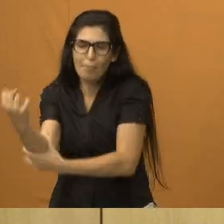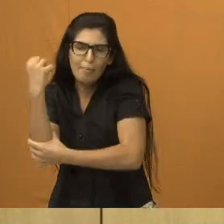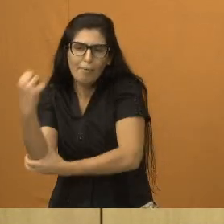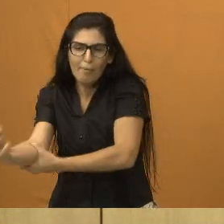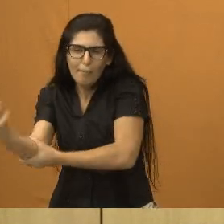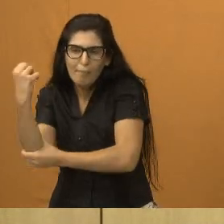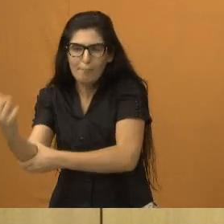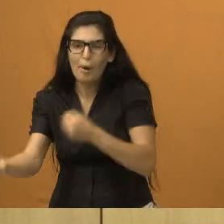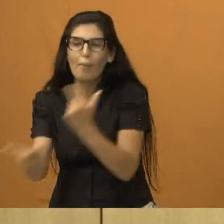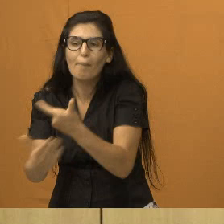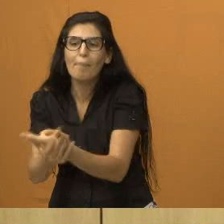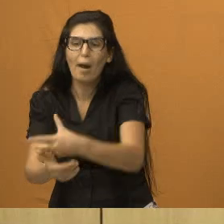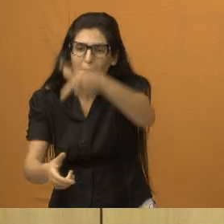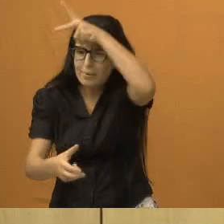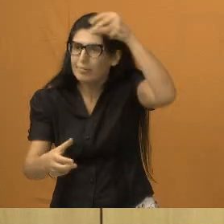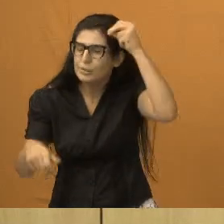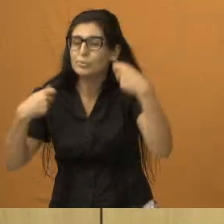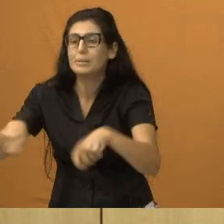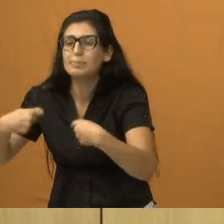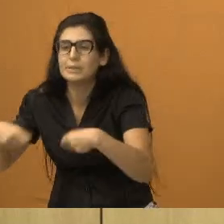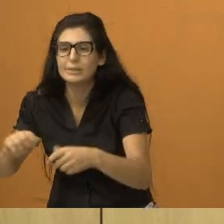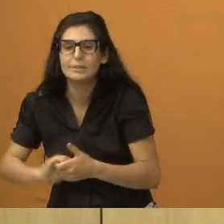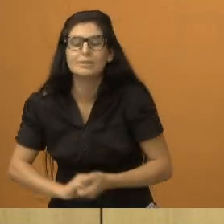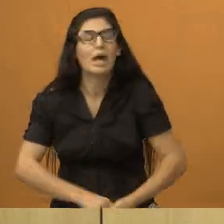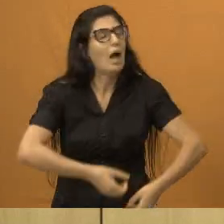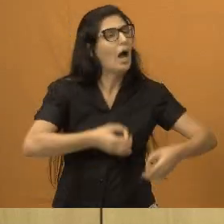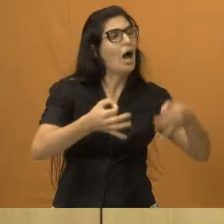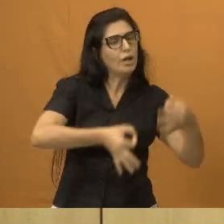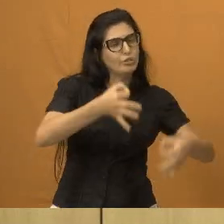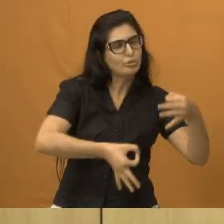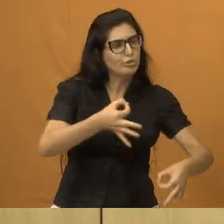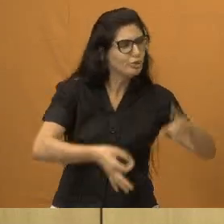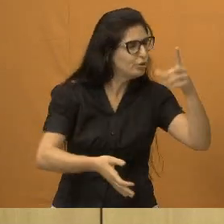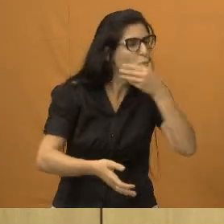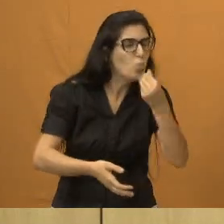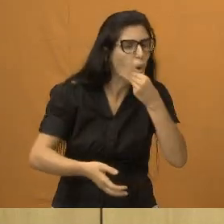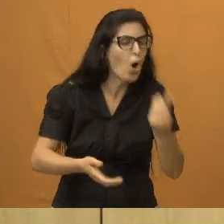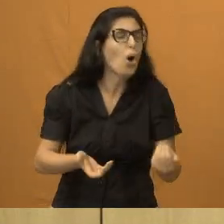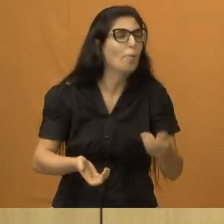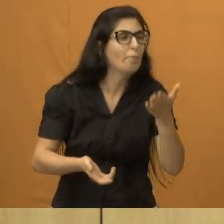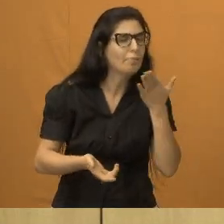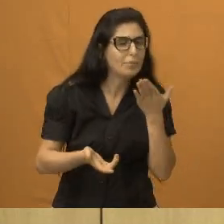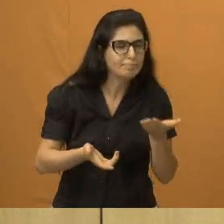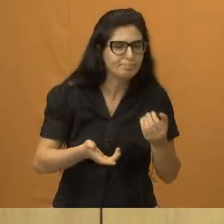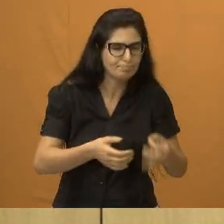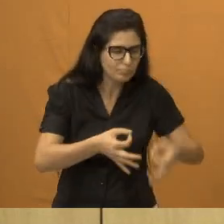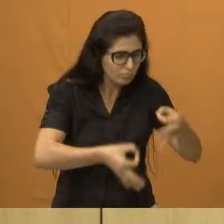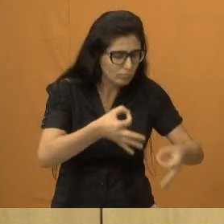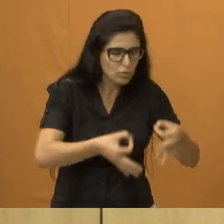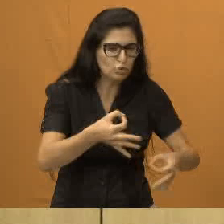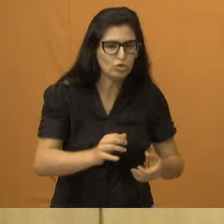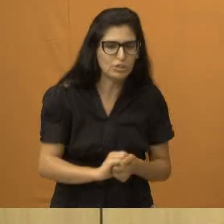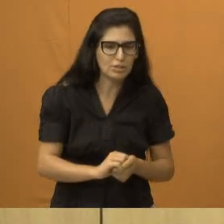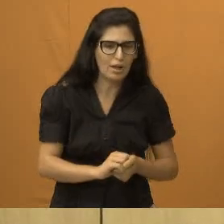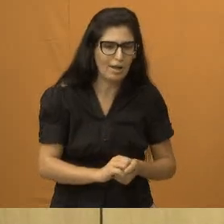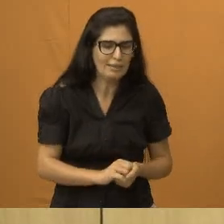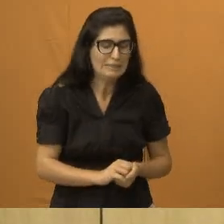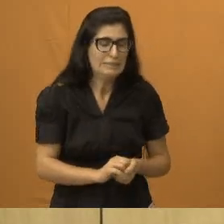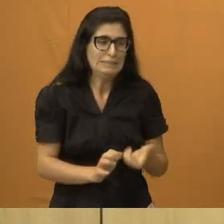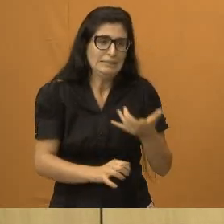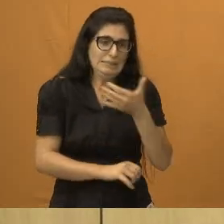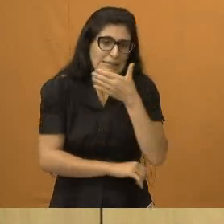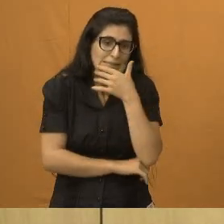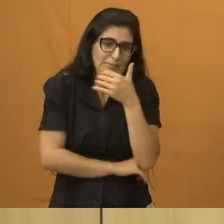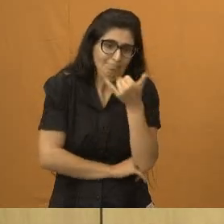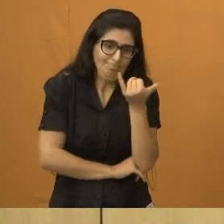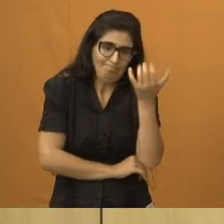esquema que entra Isso. com um mandato judicial e o juiz... Isso. O nosso judiciário ele é covarde com os municípios.